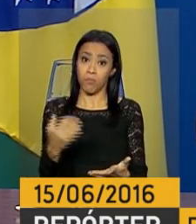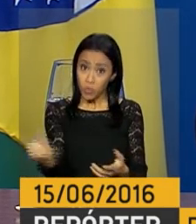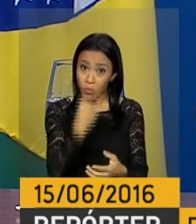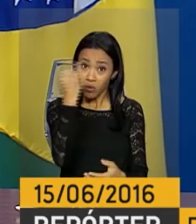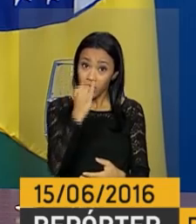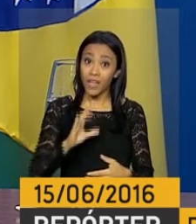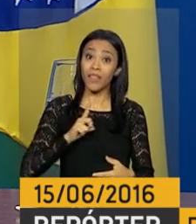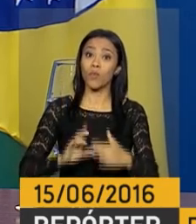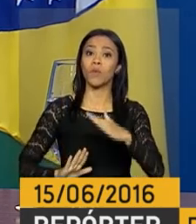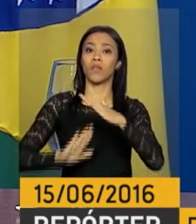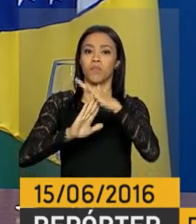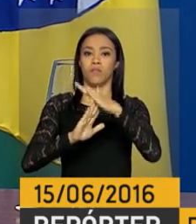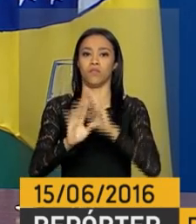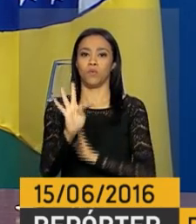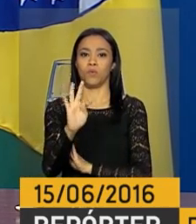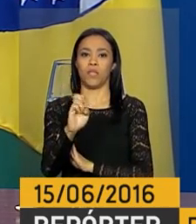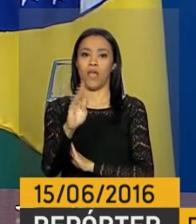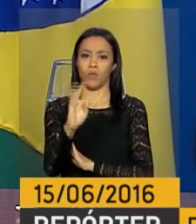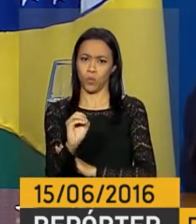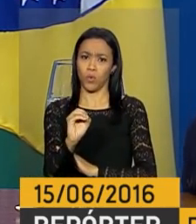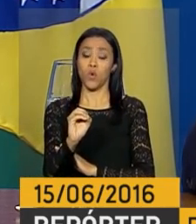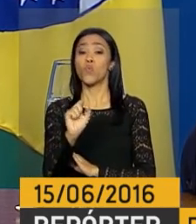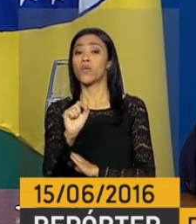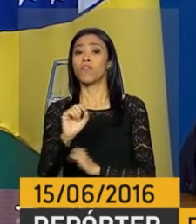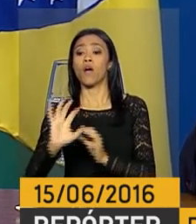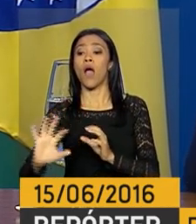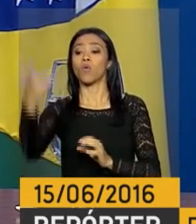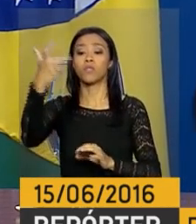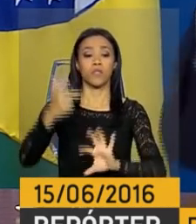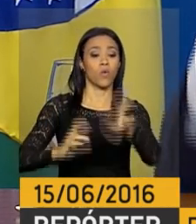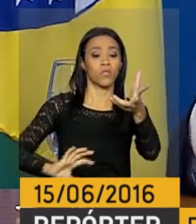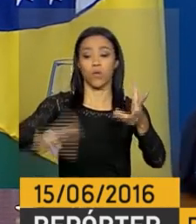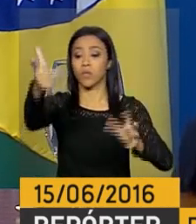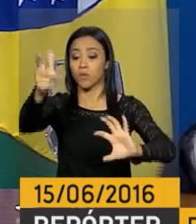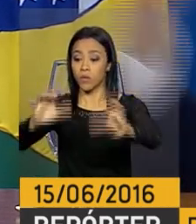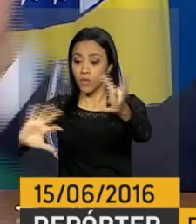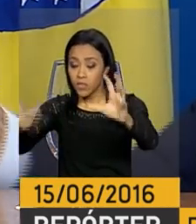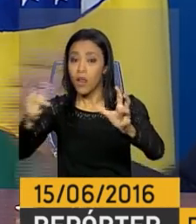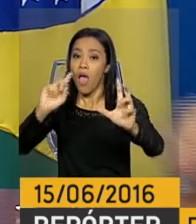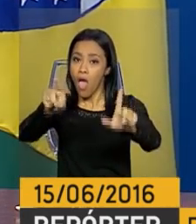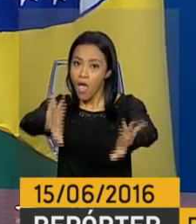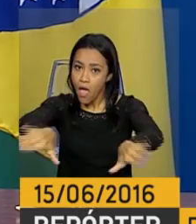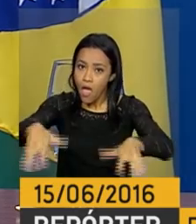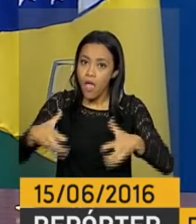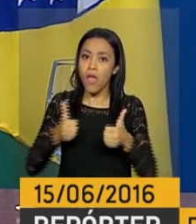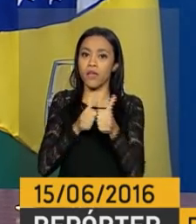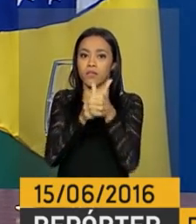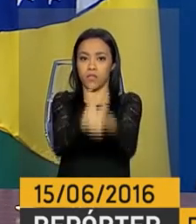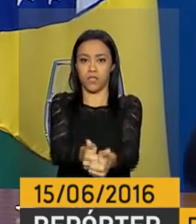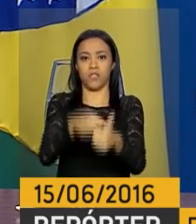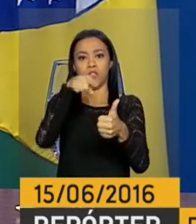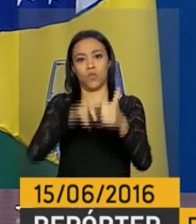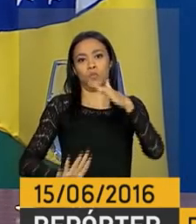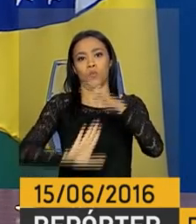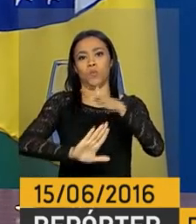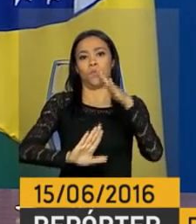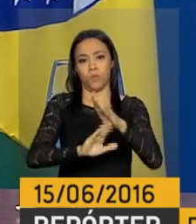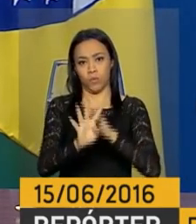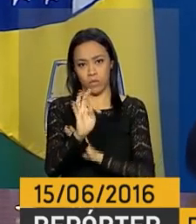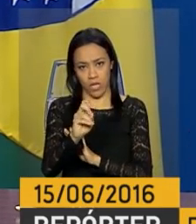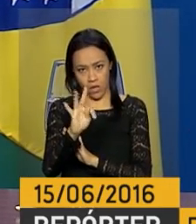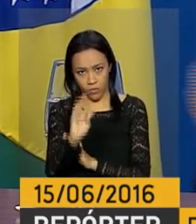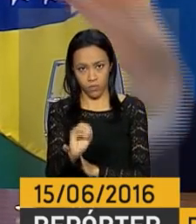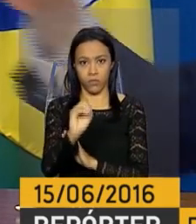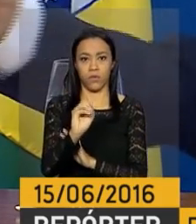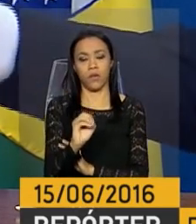teto, porque o resto é consequência do teto. Toda essa discussão que outra medida vamos fazer mais isso? Alguns acham que